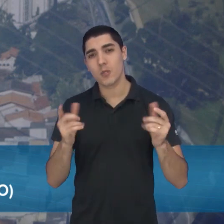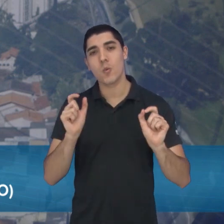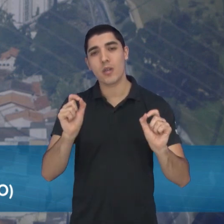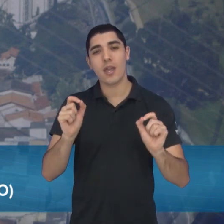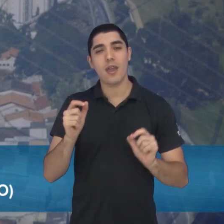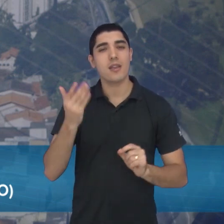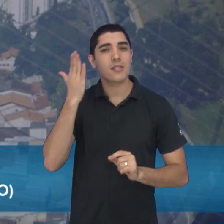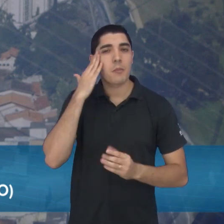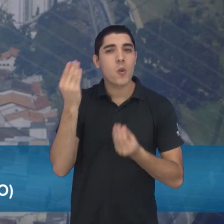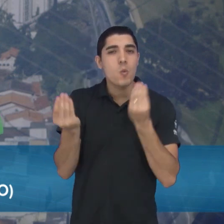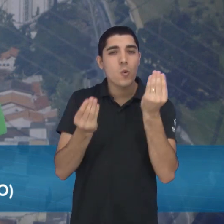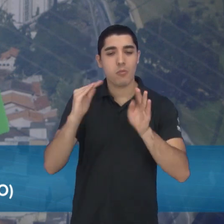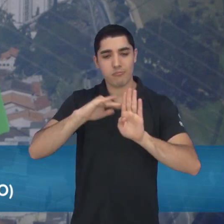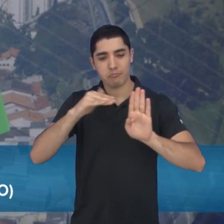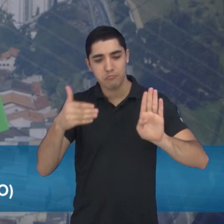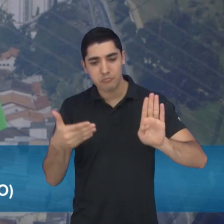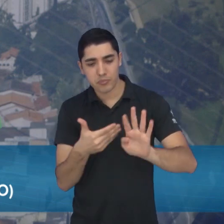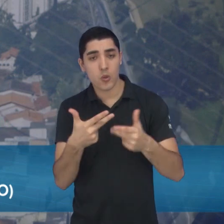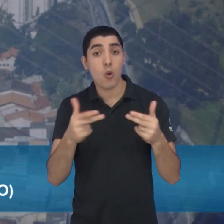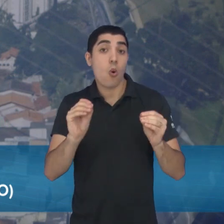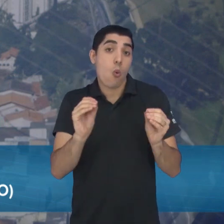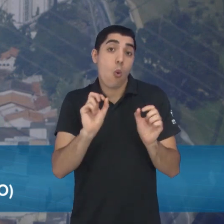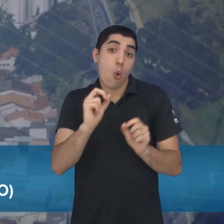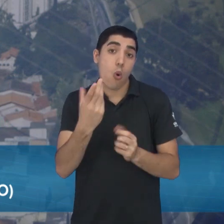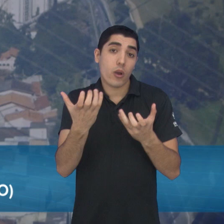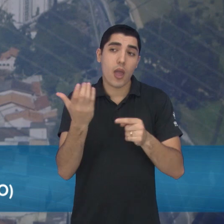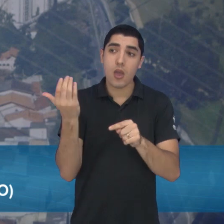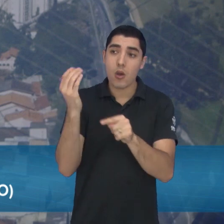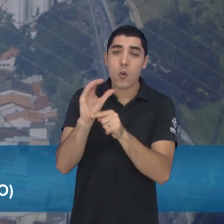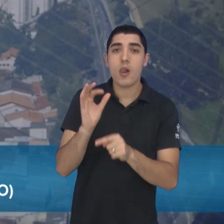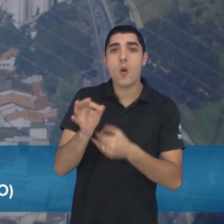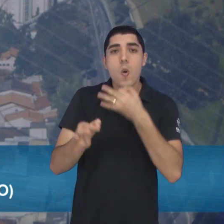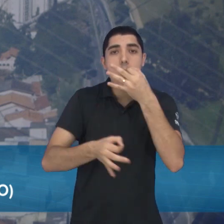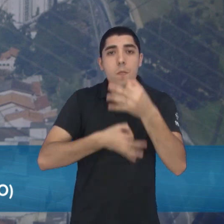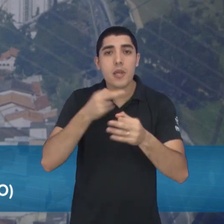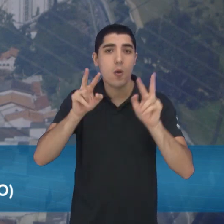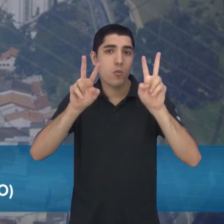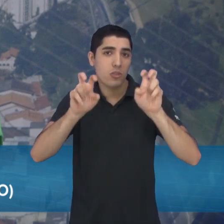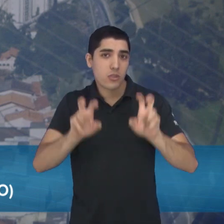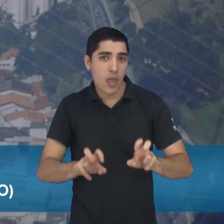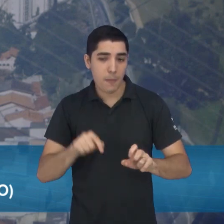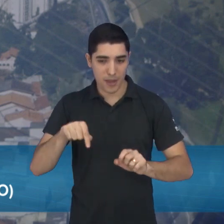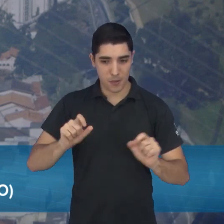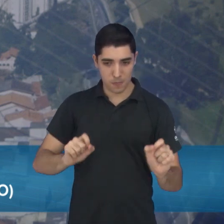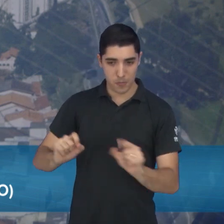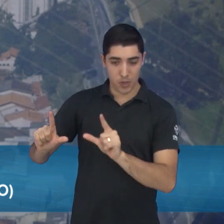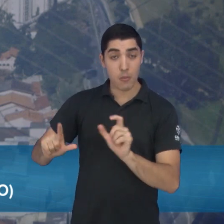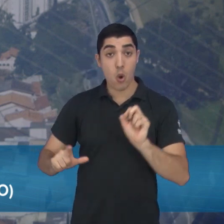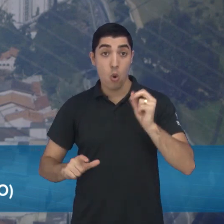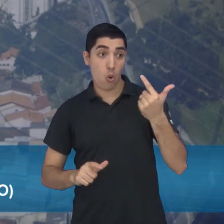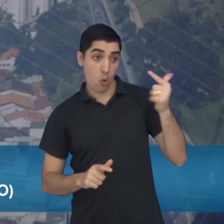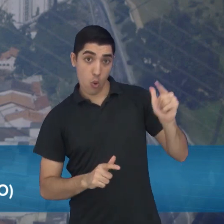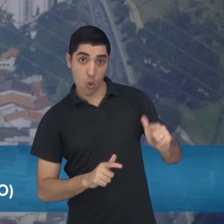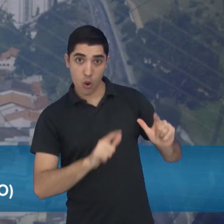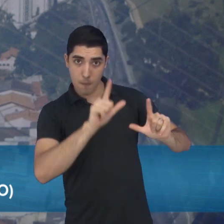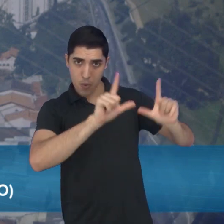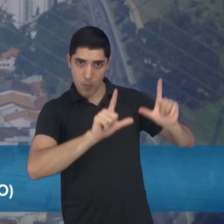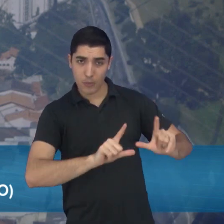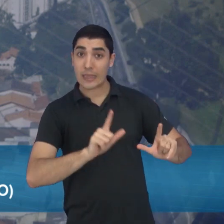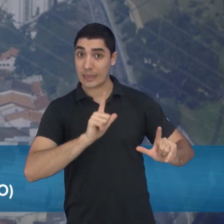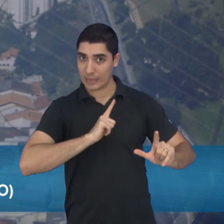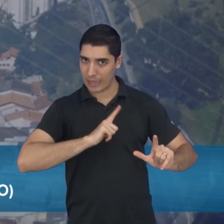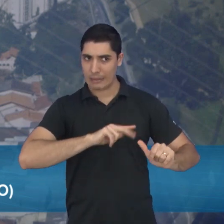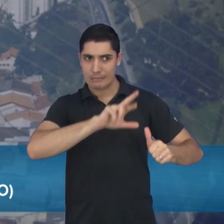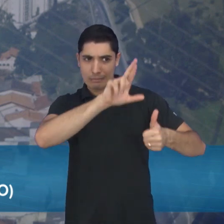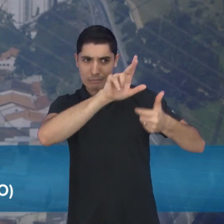nossos bastidores ou de repente sugerirem alguma pauta para o Diálogos ou para os nossos outros programas, que a gente tem uma programação